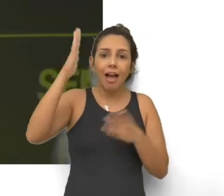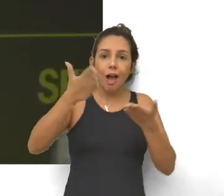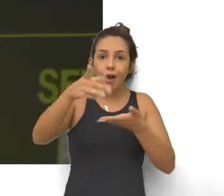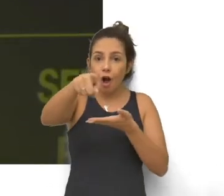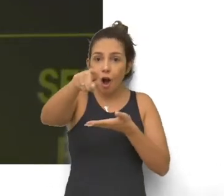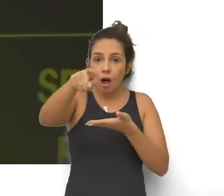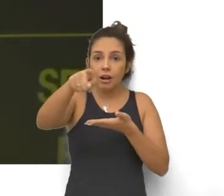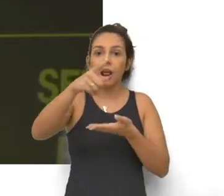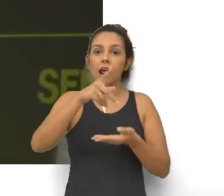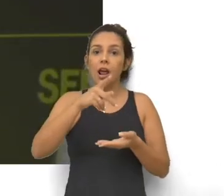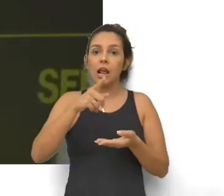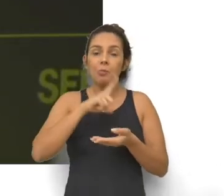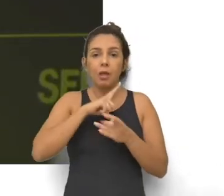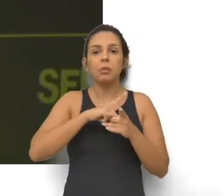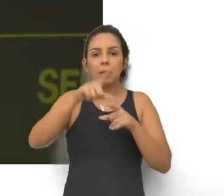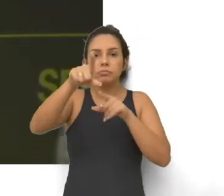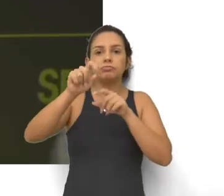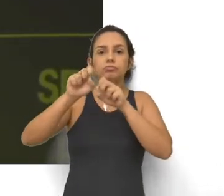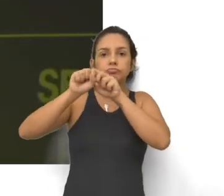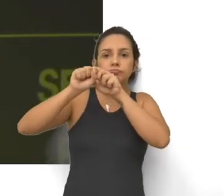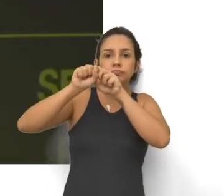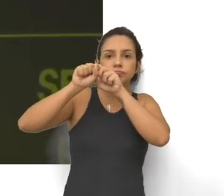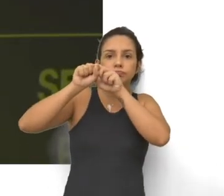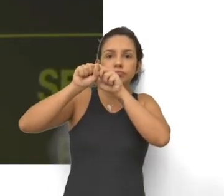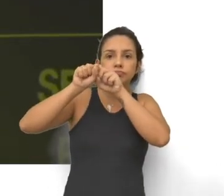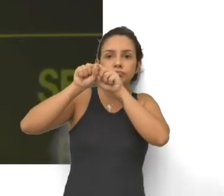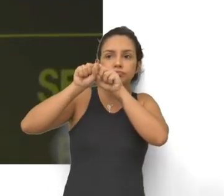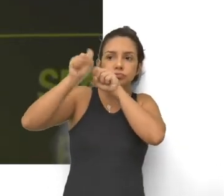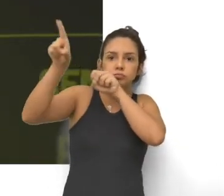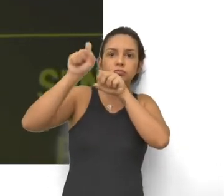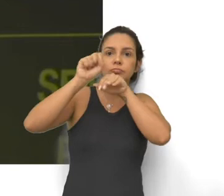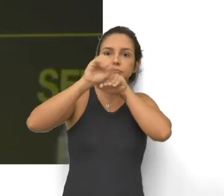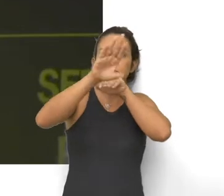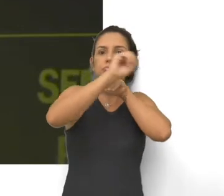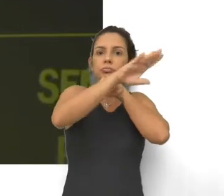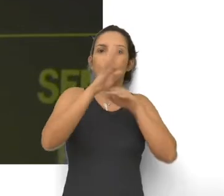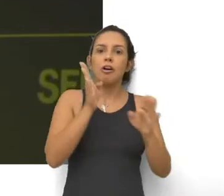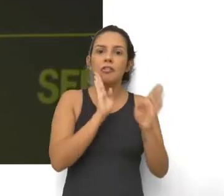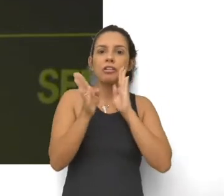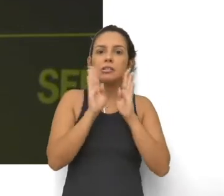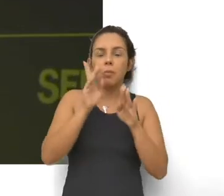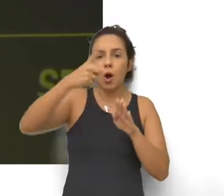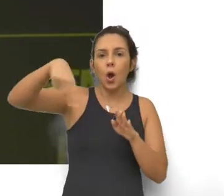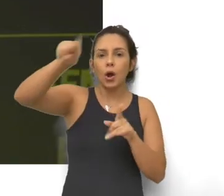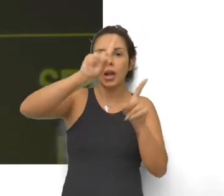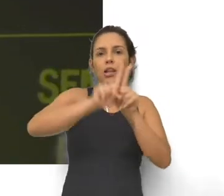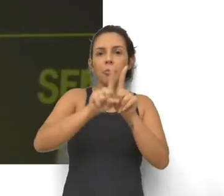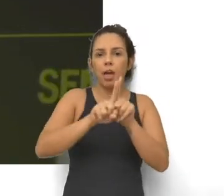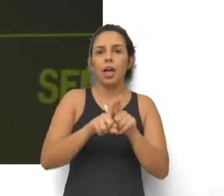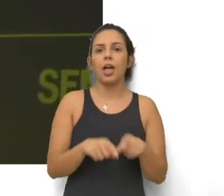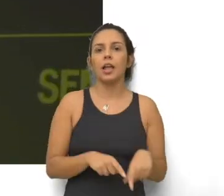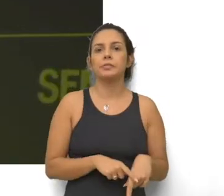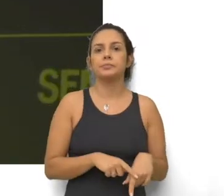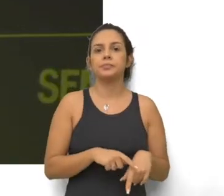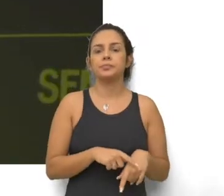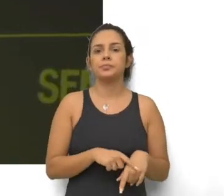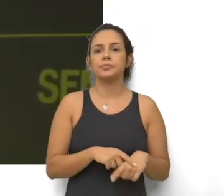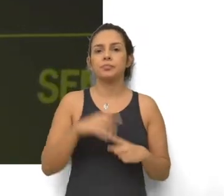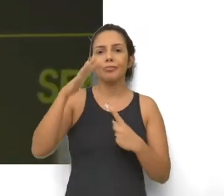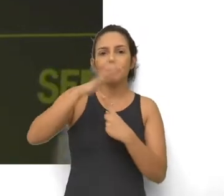porque está sendo retransmitido online para os seus Facebooks. Então, no Facebook do Feira